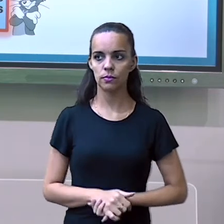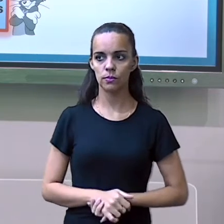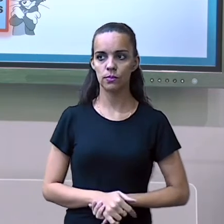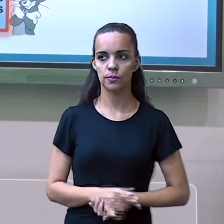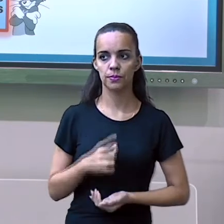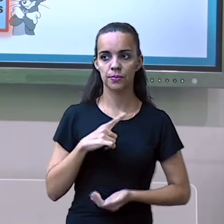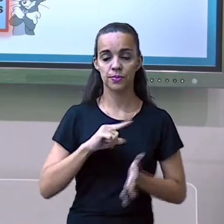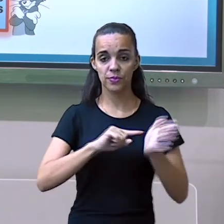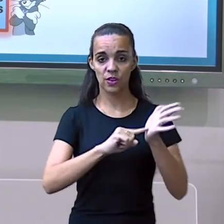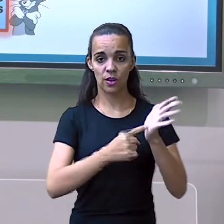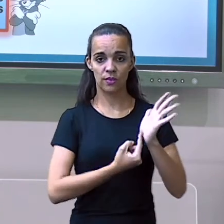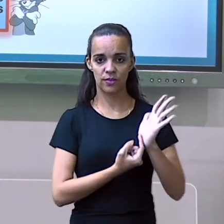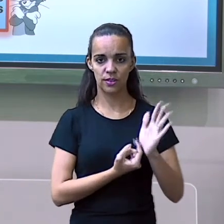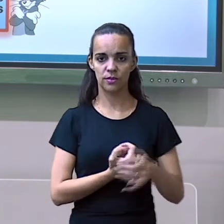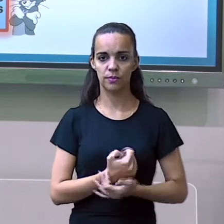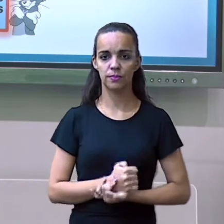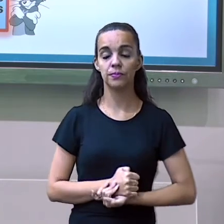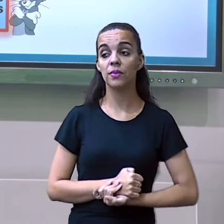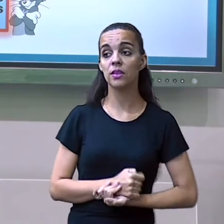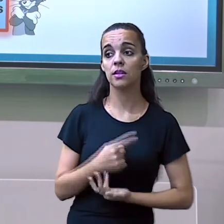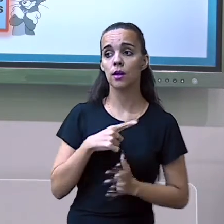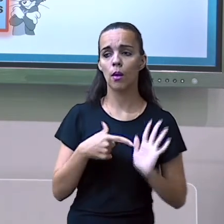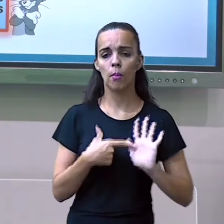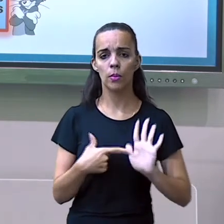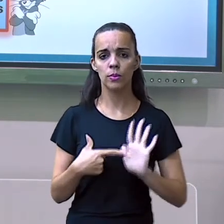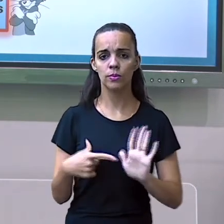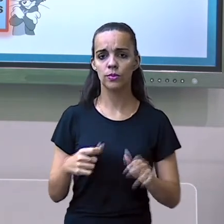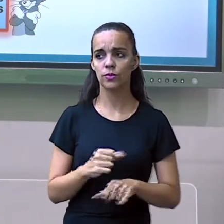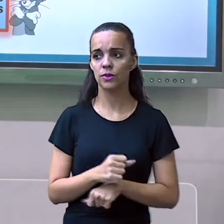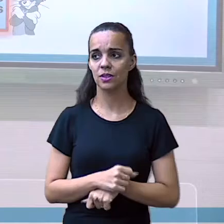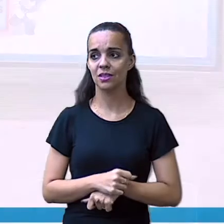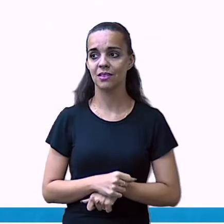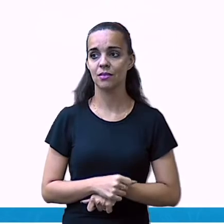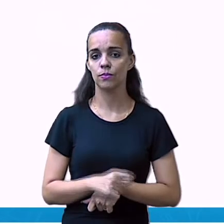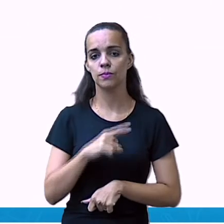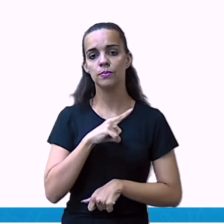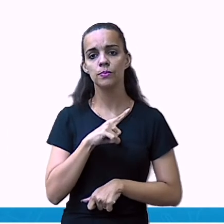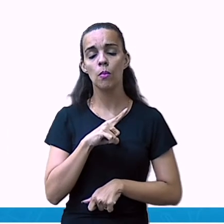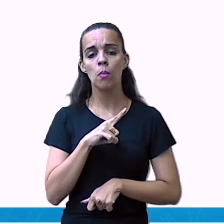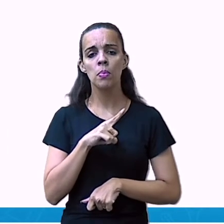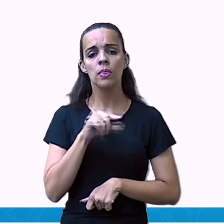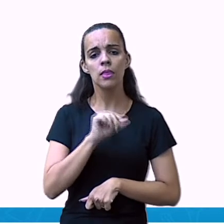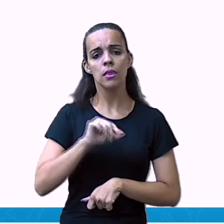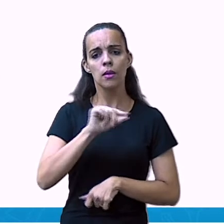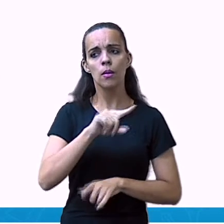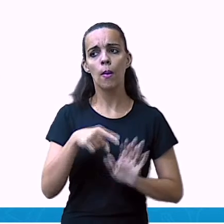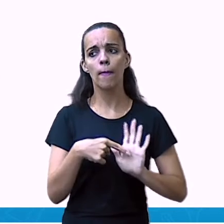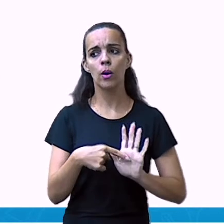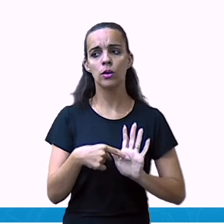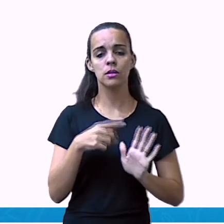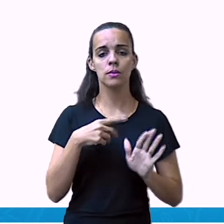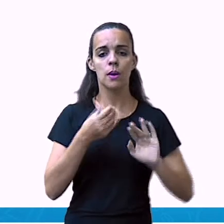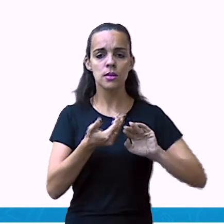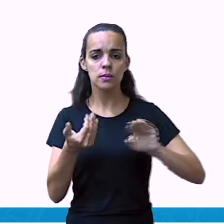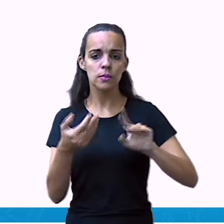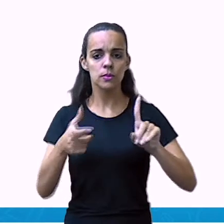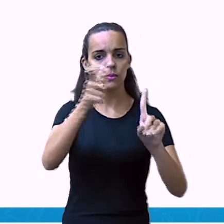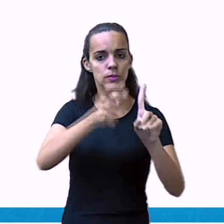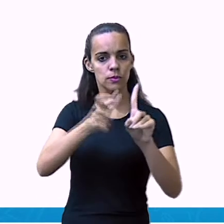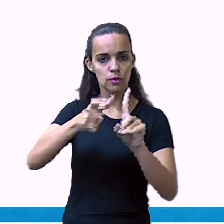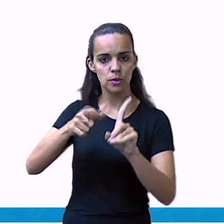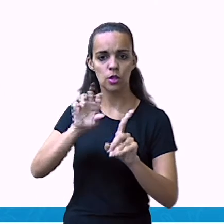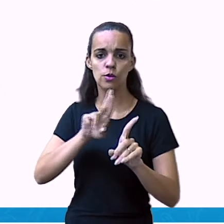pessoal? Qual sinal de pontuação temos aqui? Vamos circular. Não vamos deixar nenhum